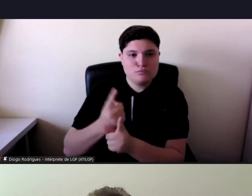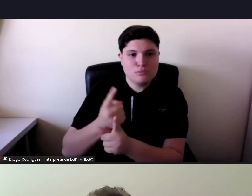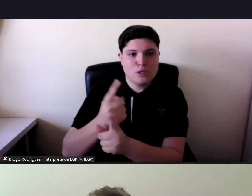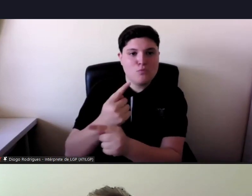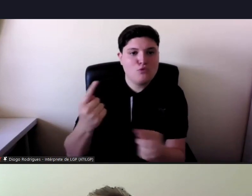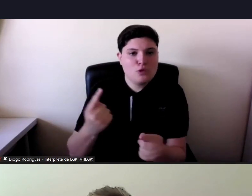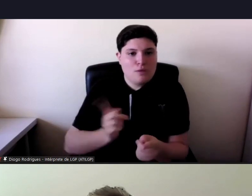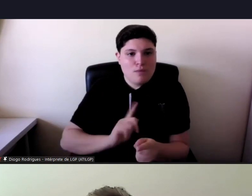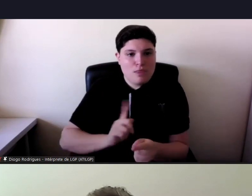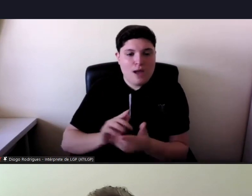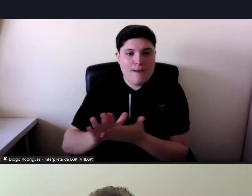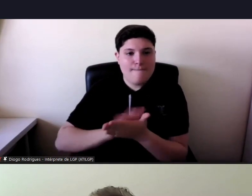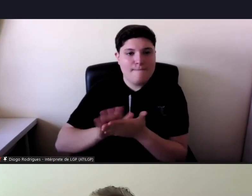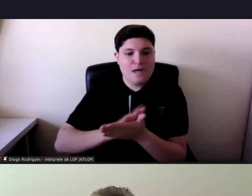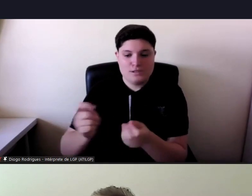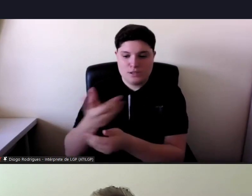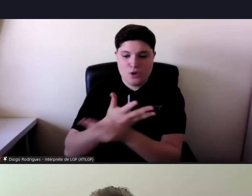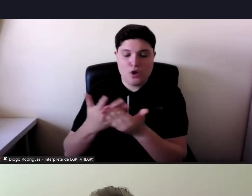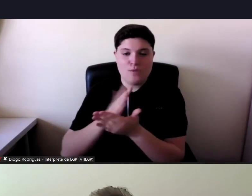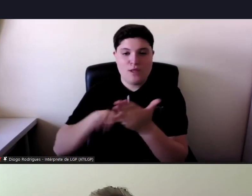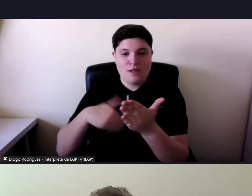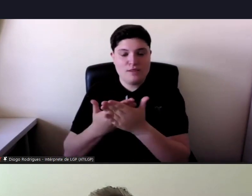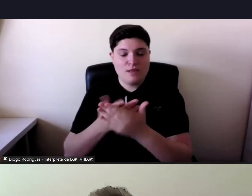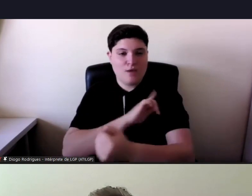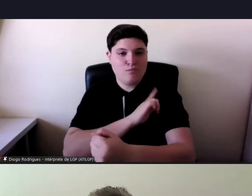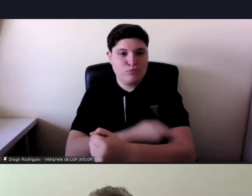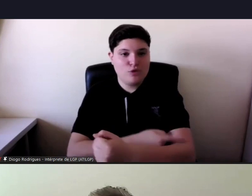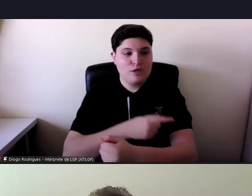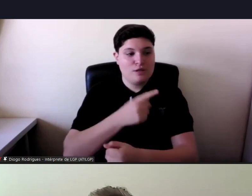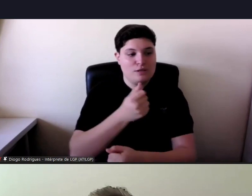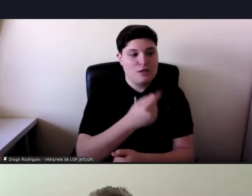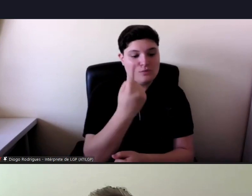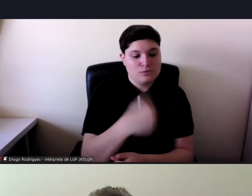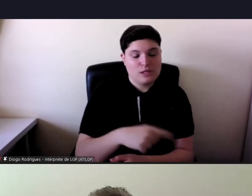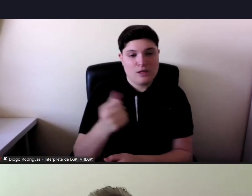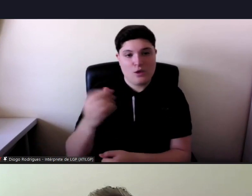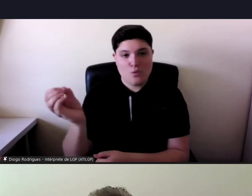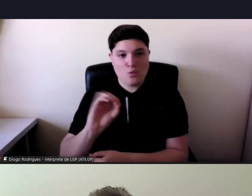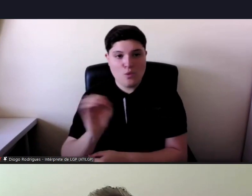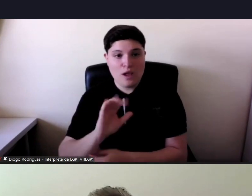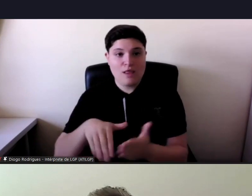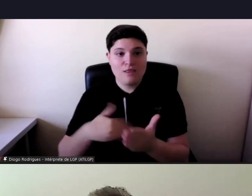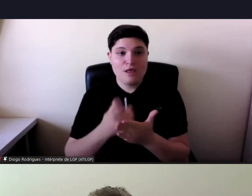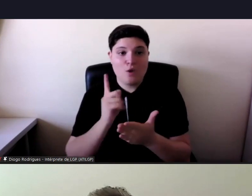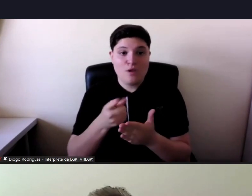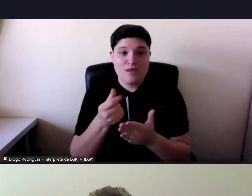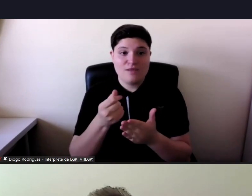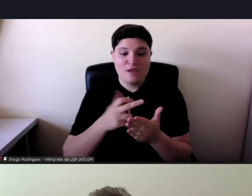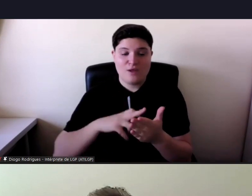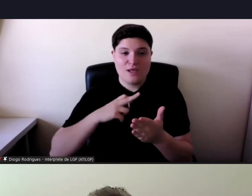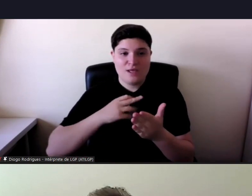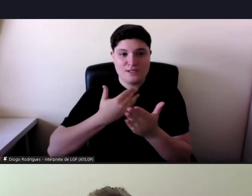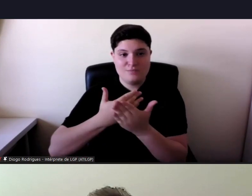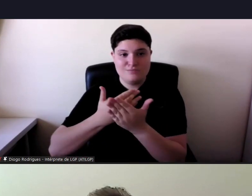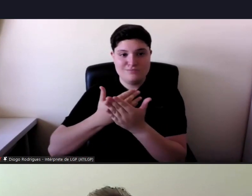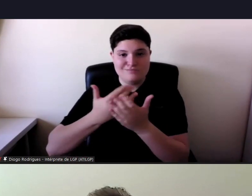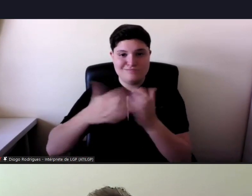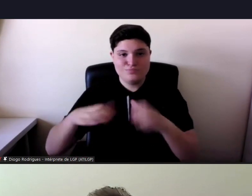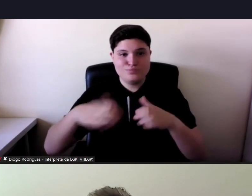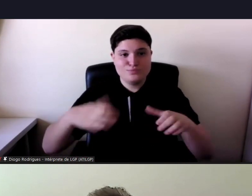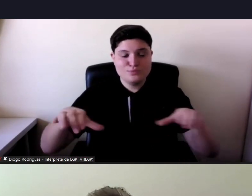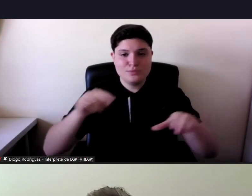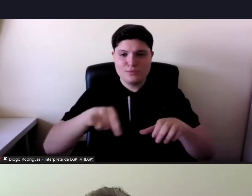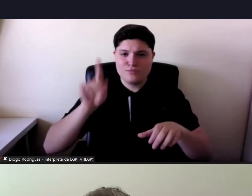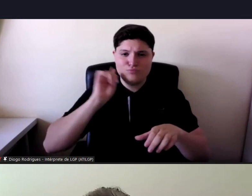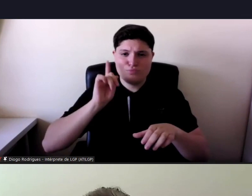que, a seguir, veio um próprio roteiro da neutralidade carbónica. Mas estamos sempre a falar da neutralidade carbónica, que é um objetivo